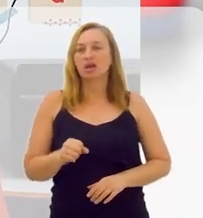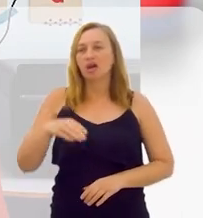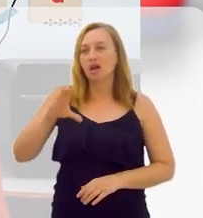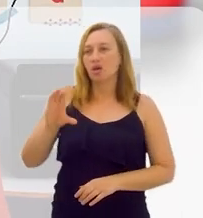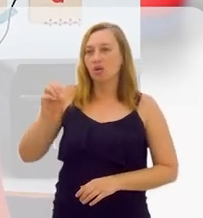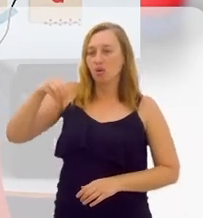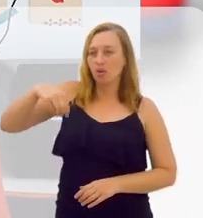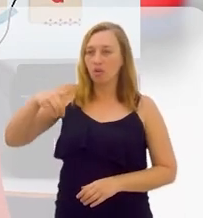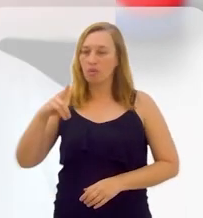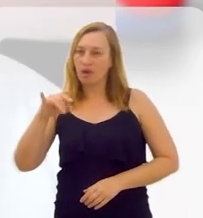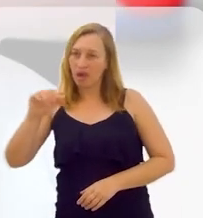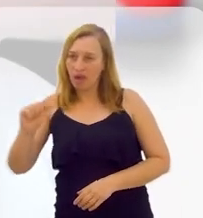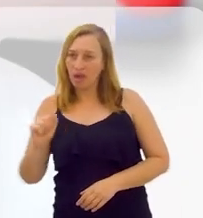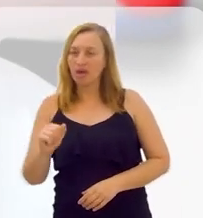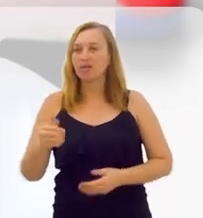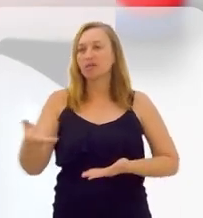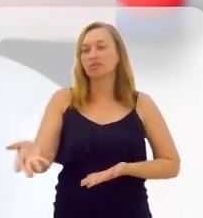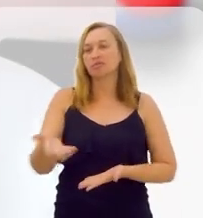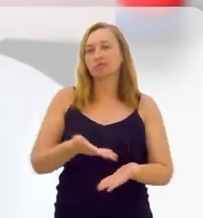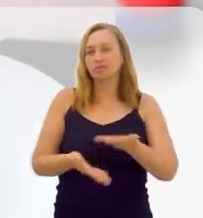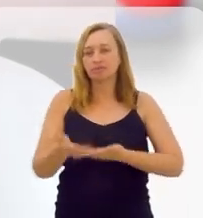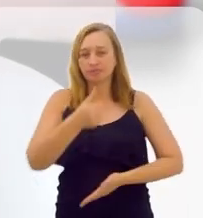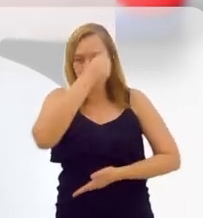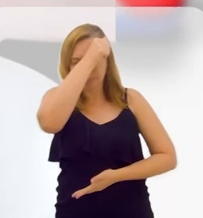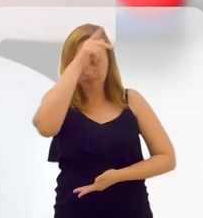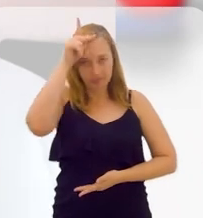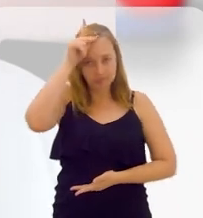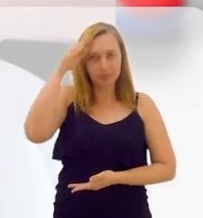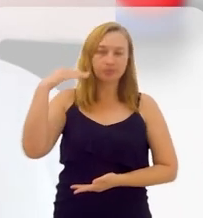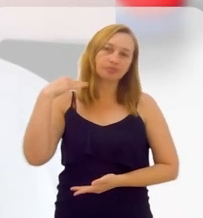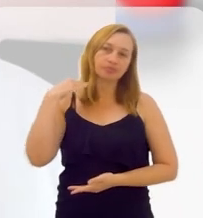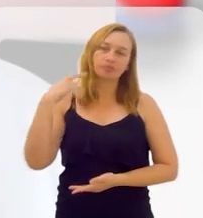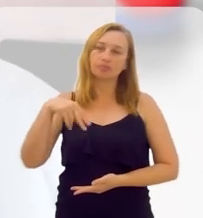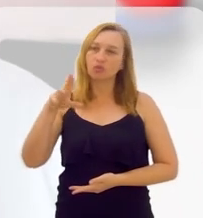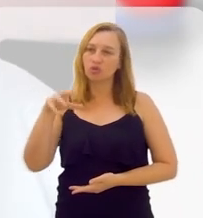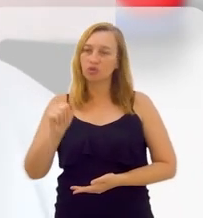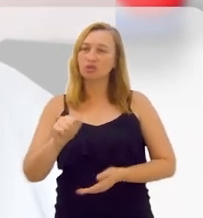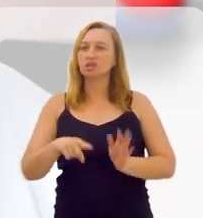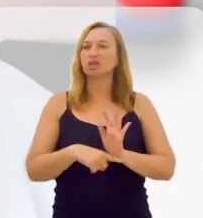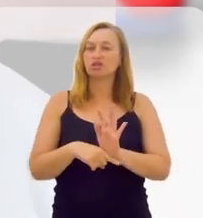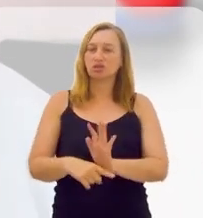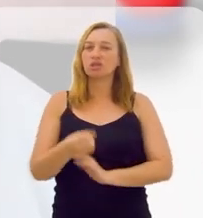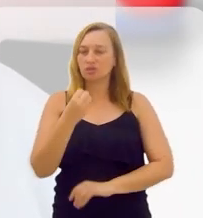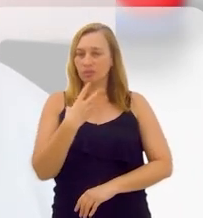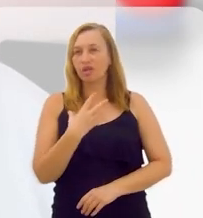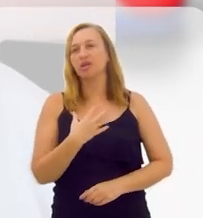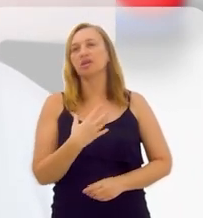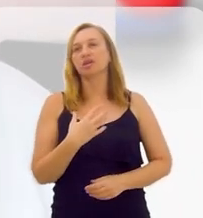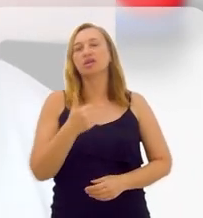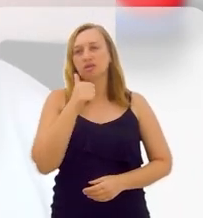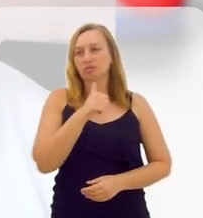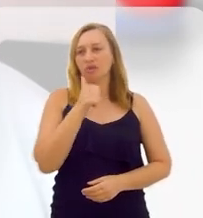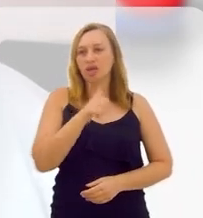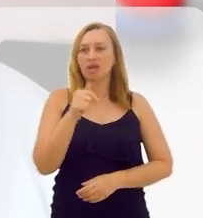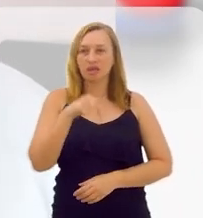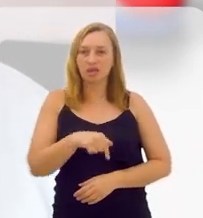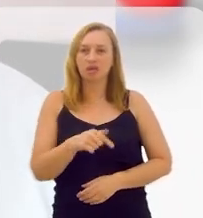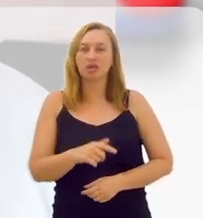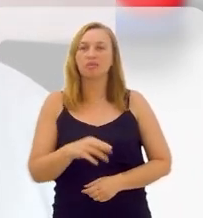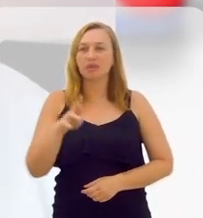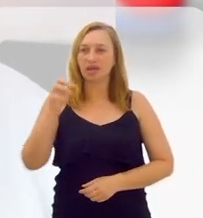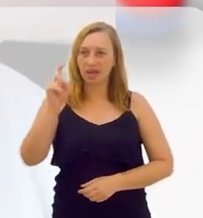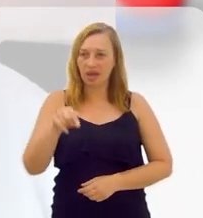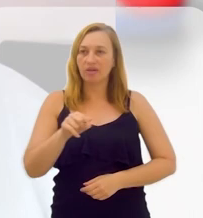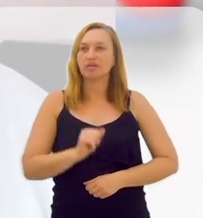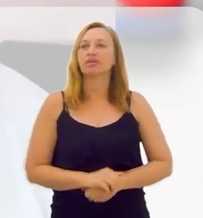A colmeia, ela, em parceria com a prefeitura e o Banco Mumbuca, ela tem ajudado bastante as mulheres